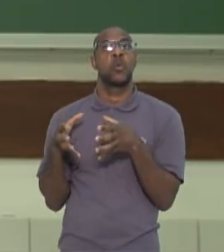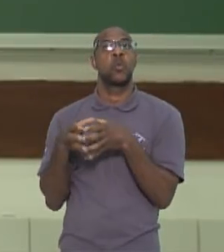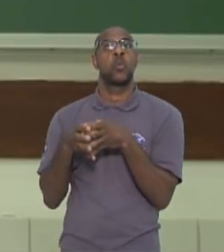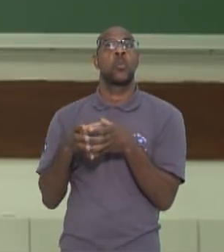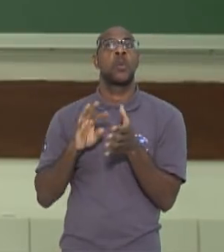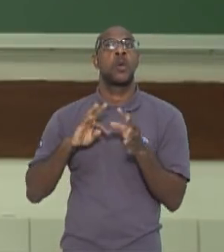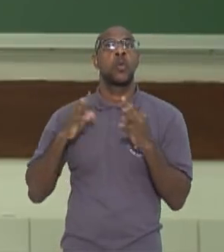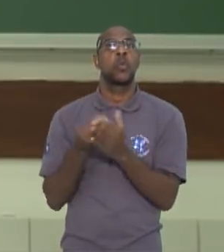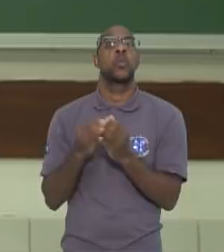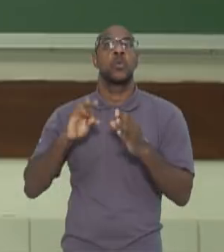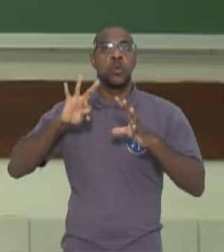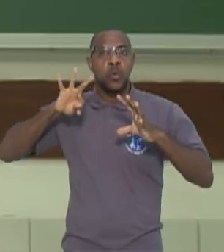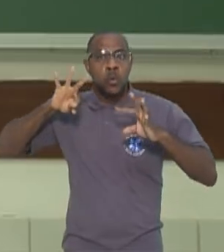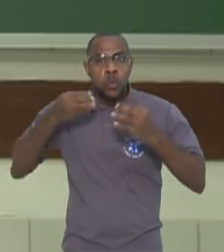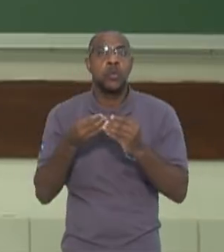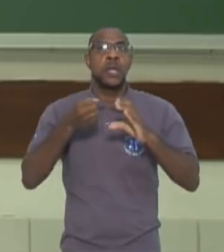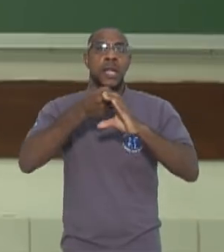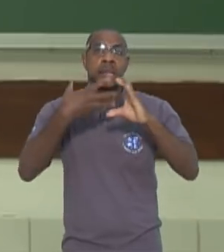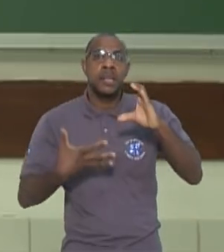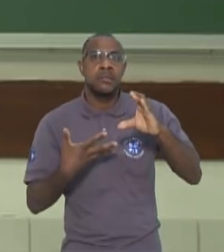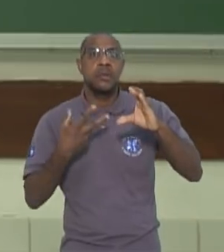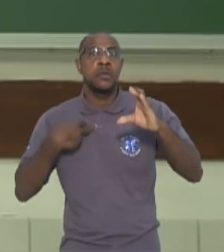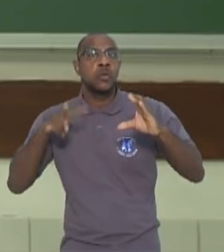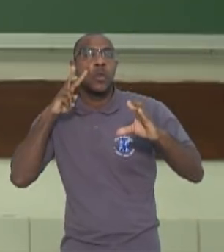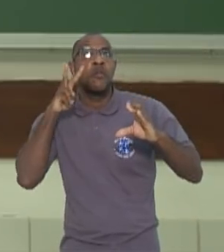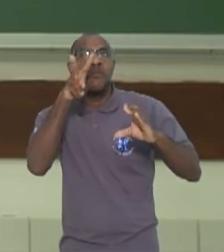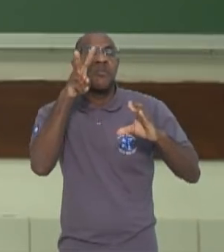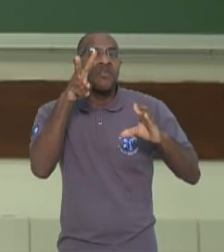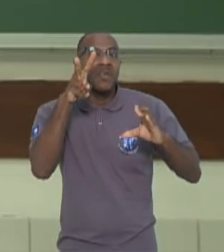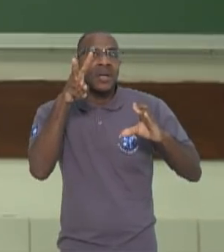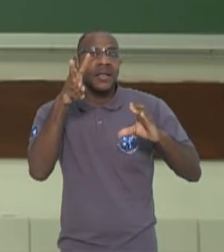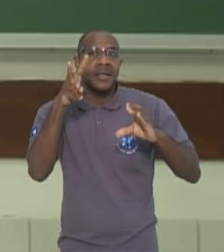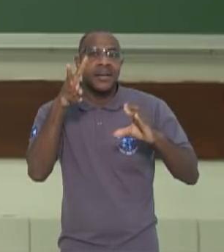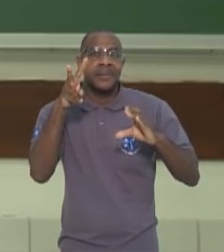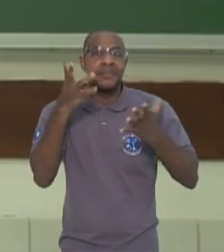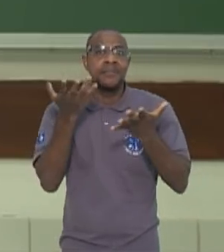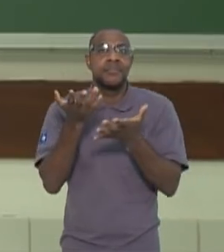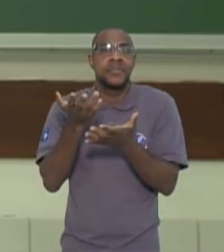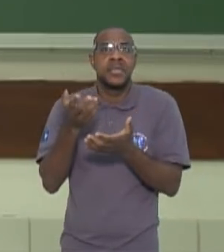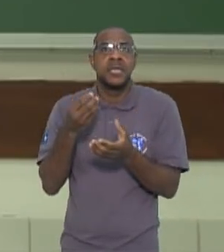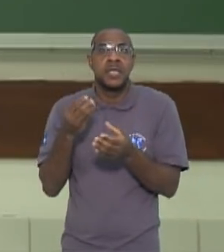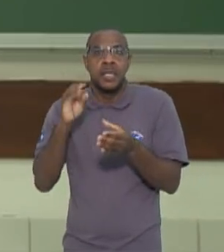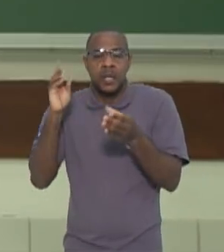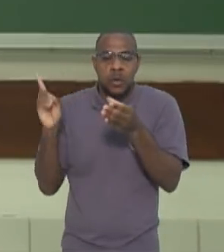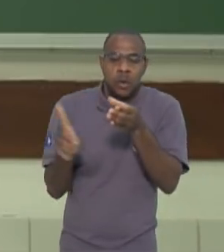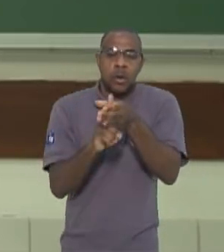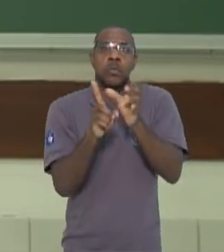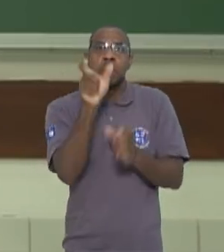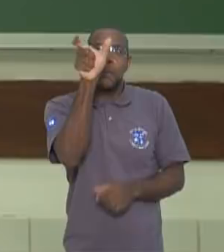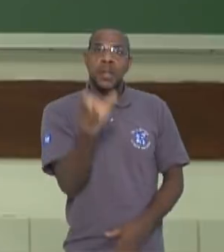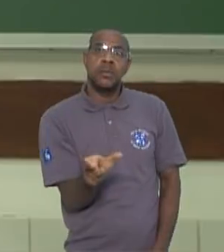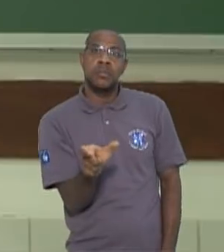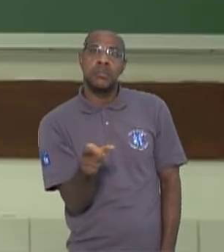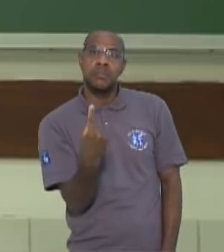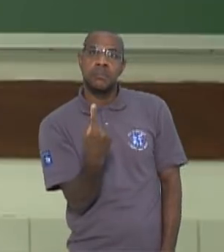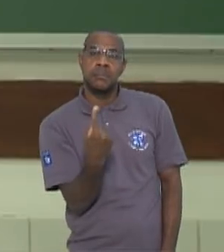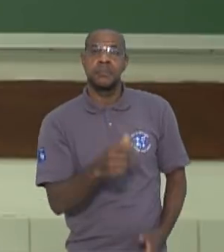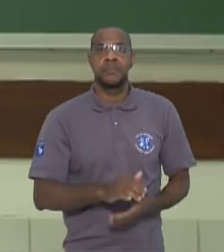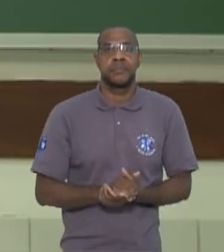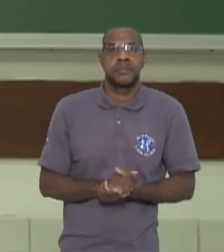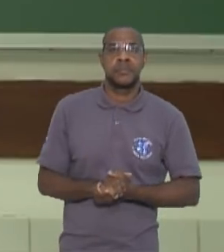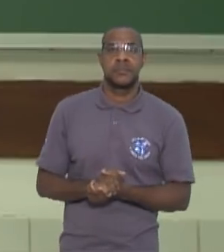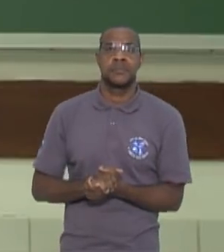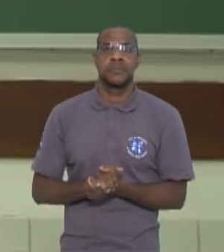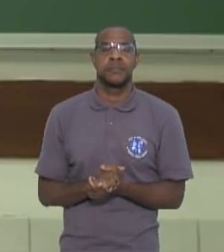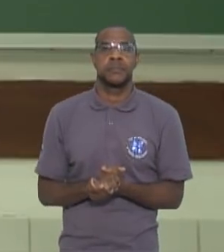características que a gente vê por aí em vários tipos de desenhos, vários tipos de filmes e coloca em um personagem só. Então vai se criando figuras muito